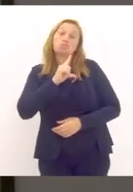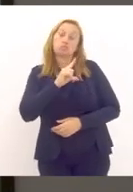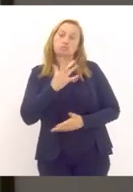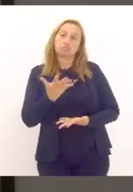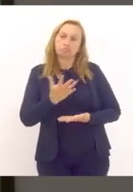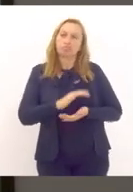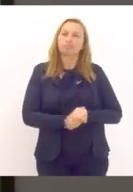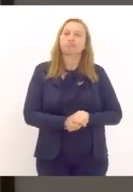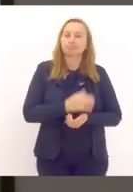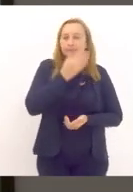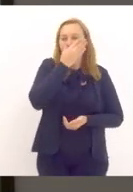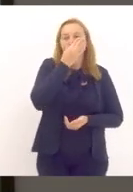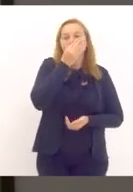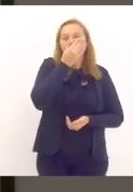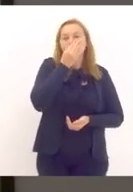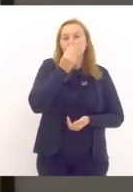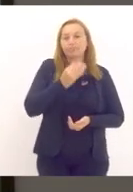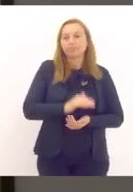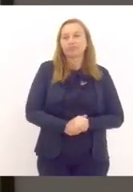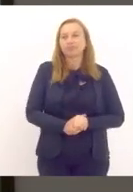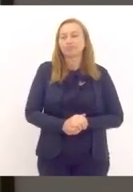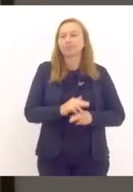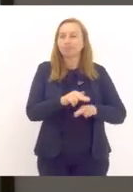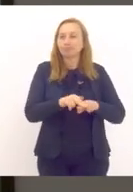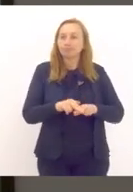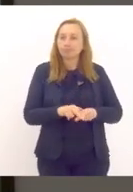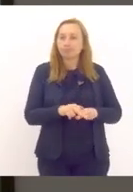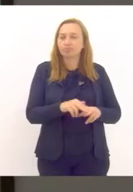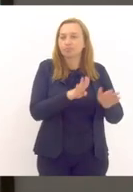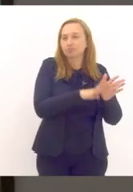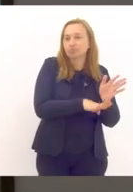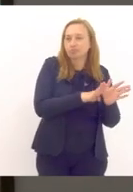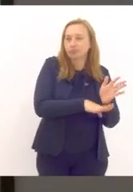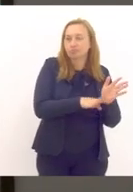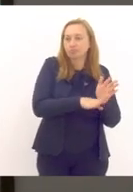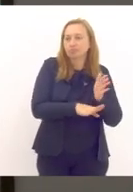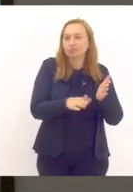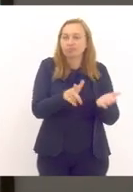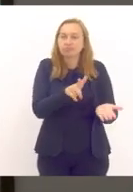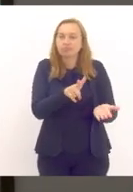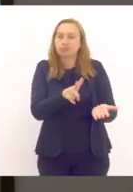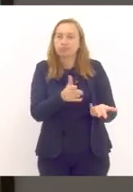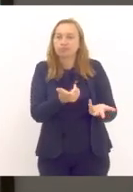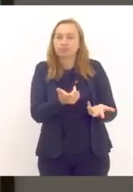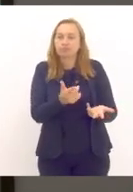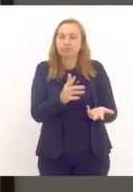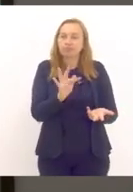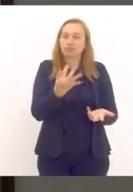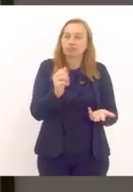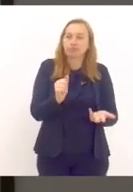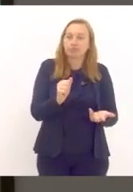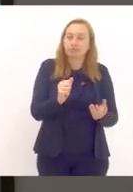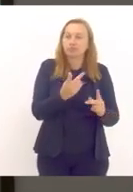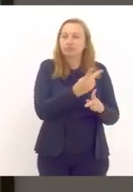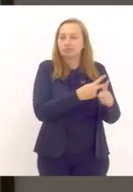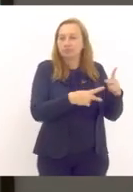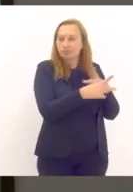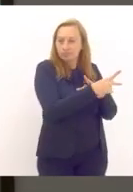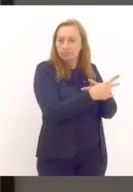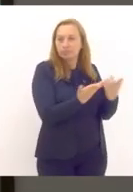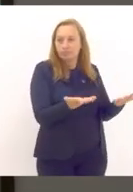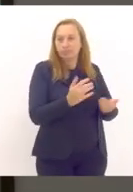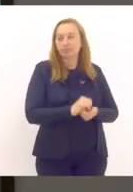despesa pública, ele decorre do aumento da despesa com folha. Quais partes? Previdência social, ou seja, o déficit